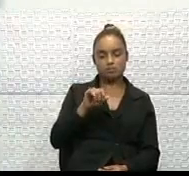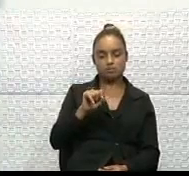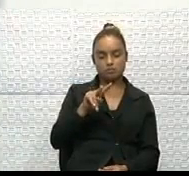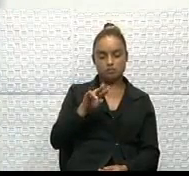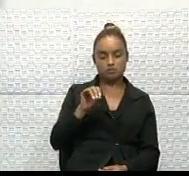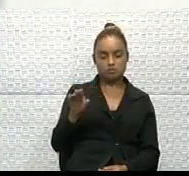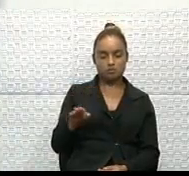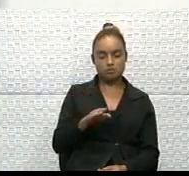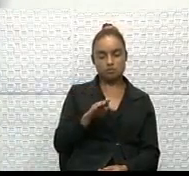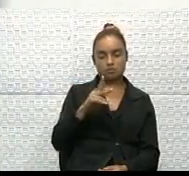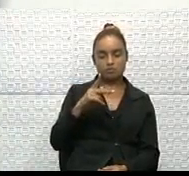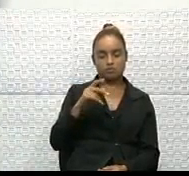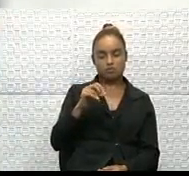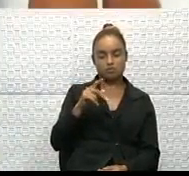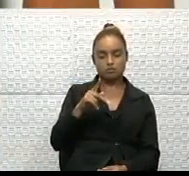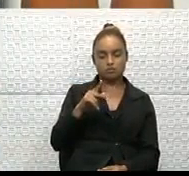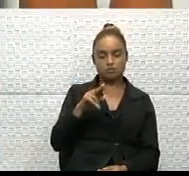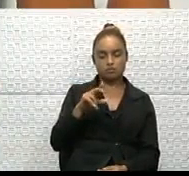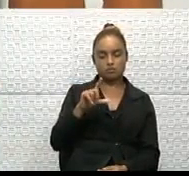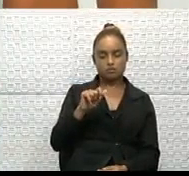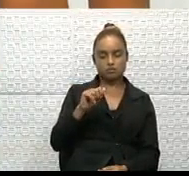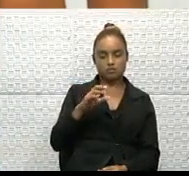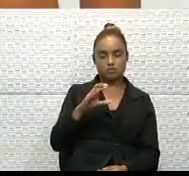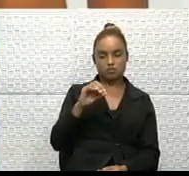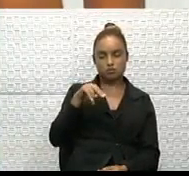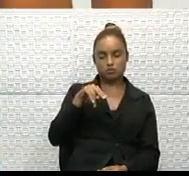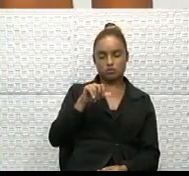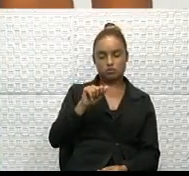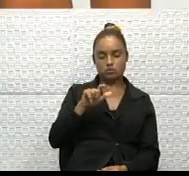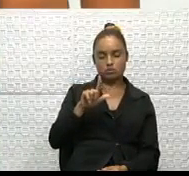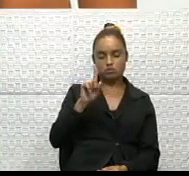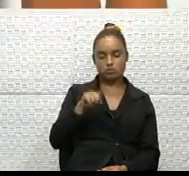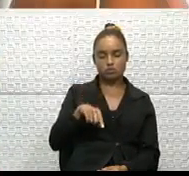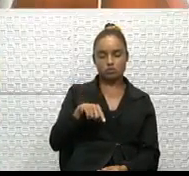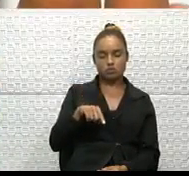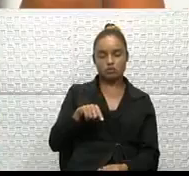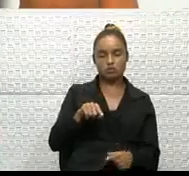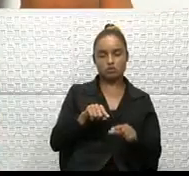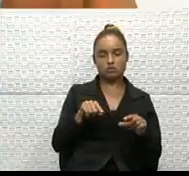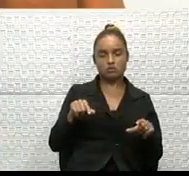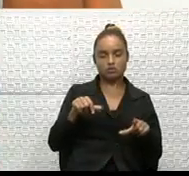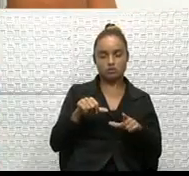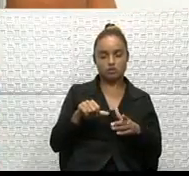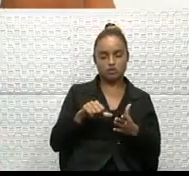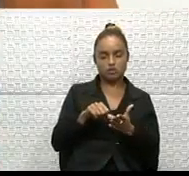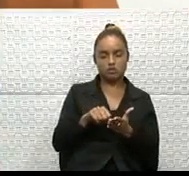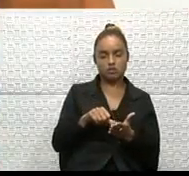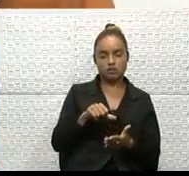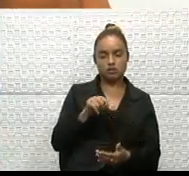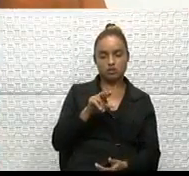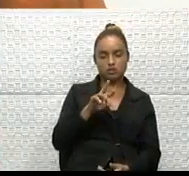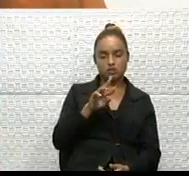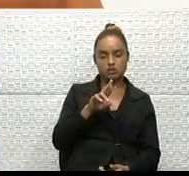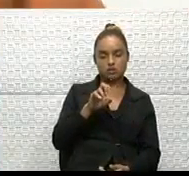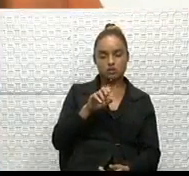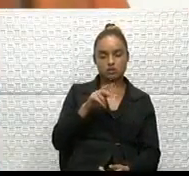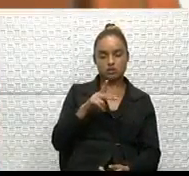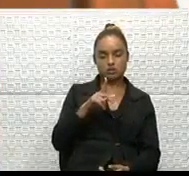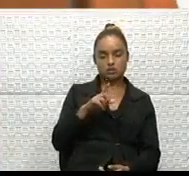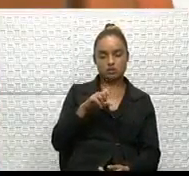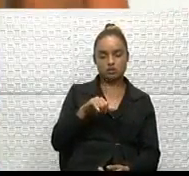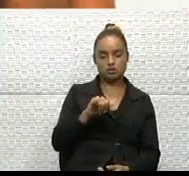padrão amostral. O que eu tenho que fazer? Na tecla Replay, eu vou apertar para a direita. Serão apresentadas